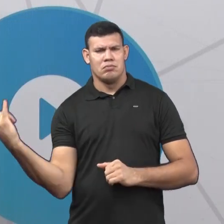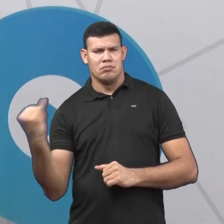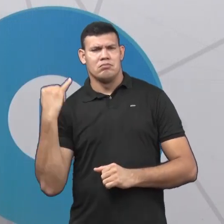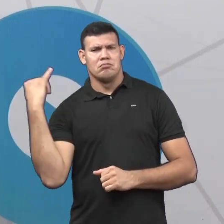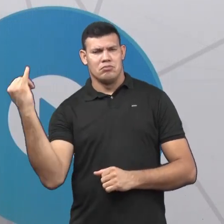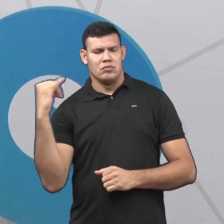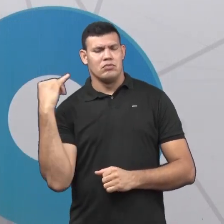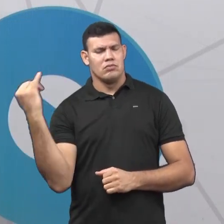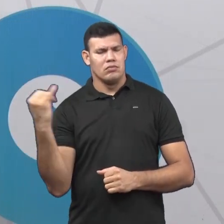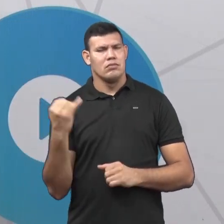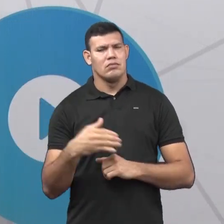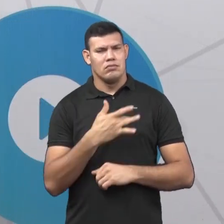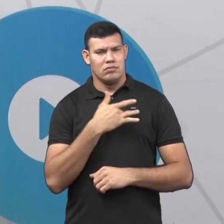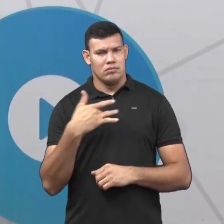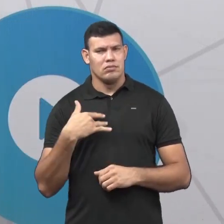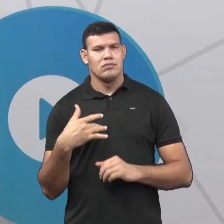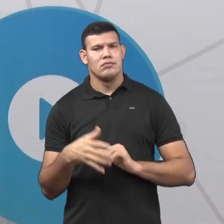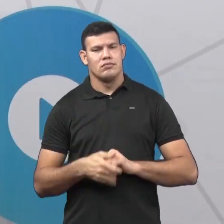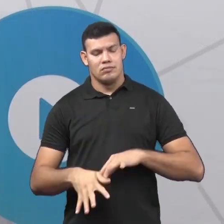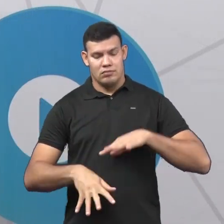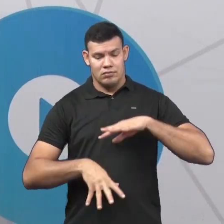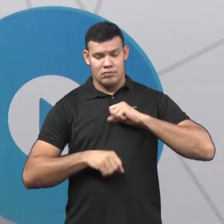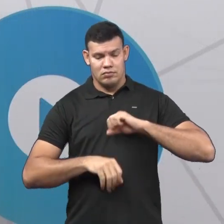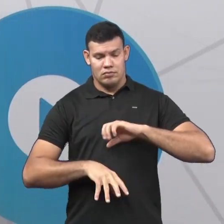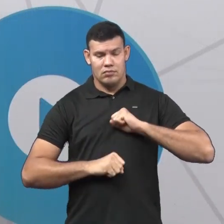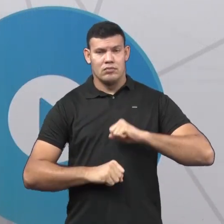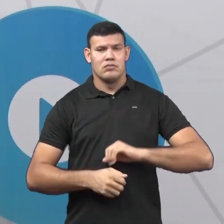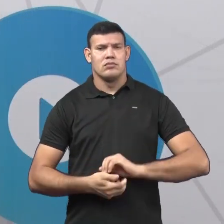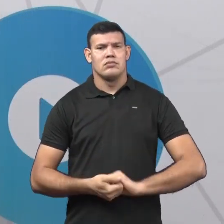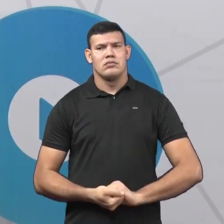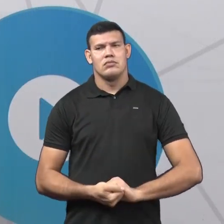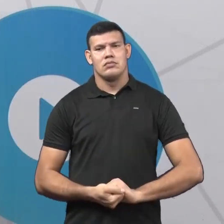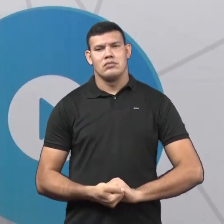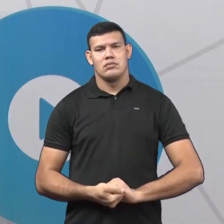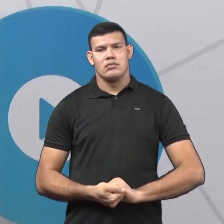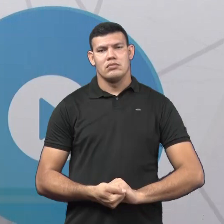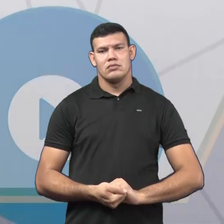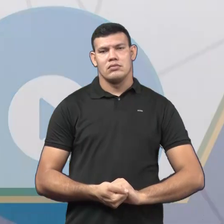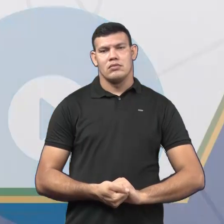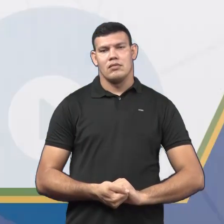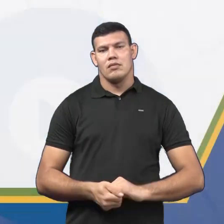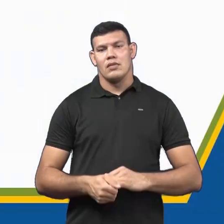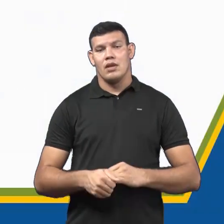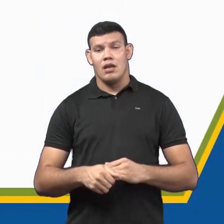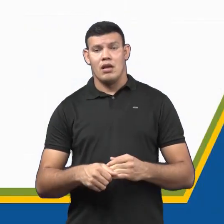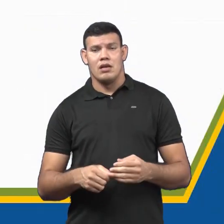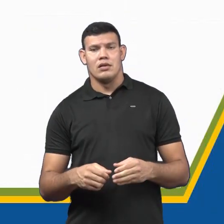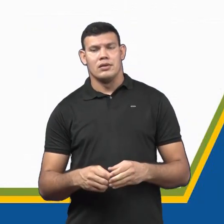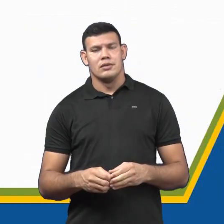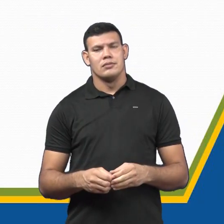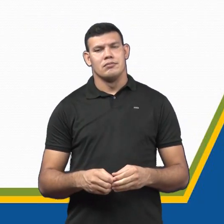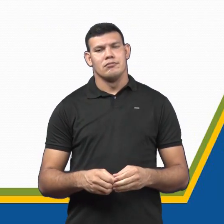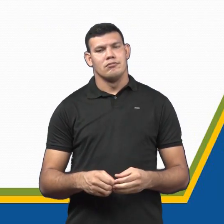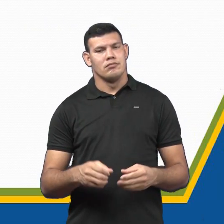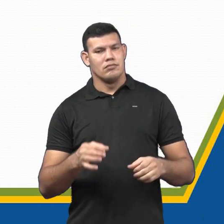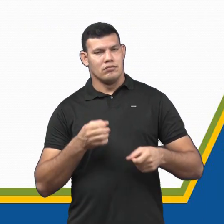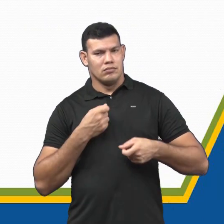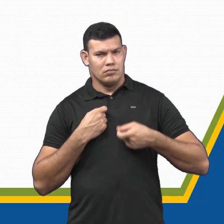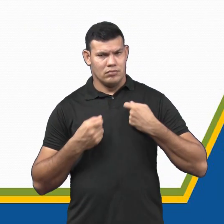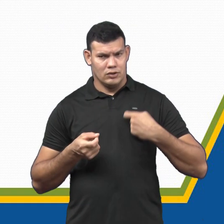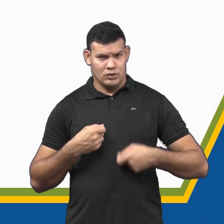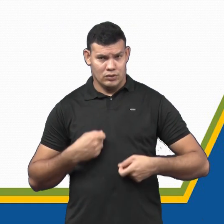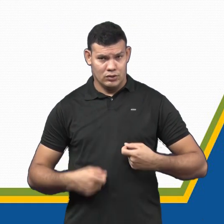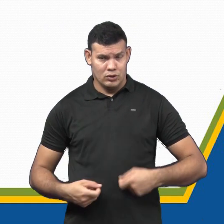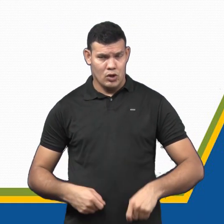nosso metabolismo celular. A próxima célula que compõe o sangue são os glóbulos brancos.